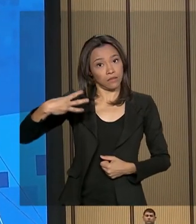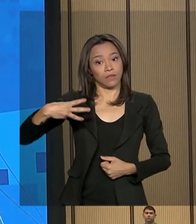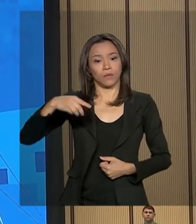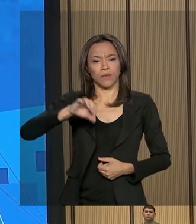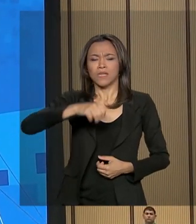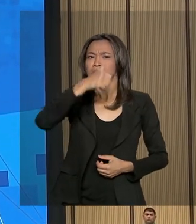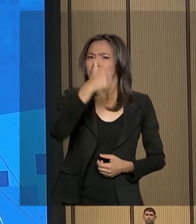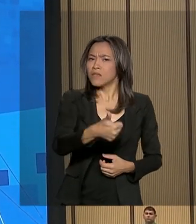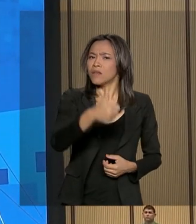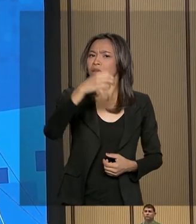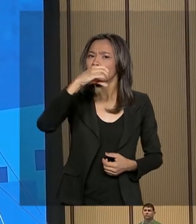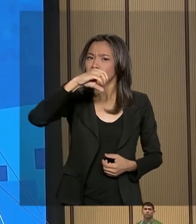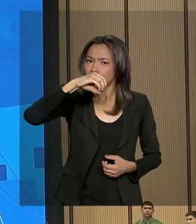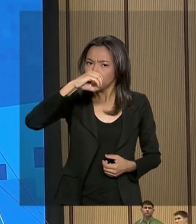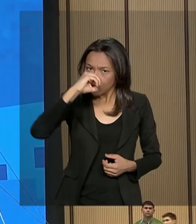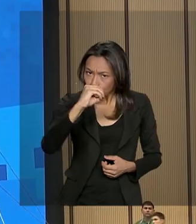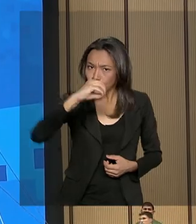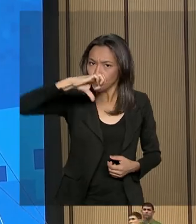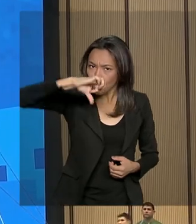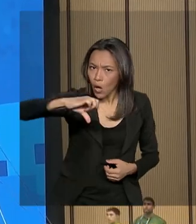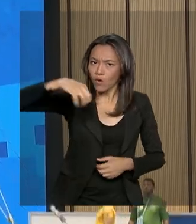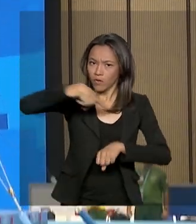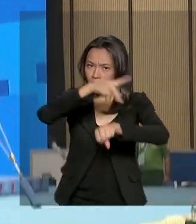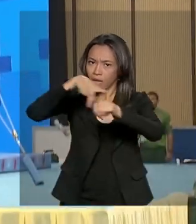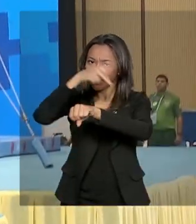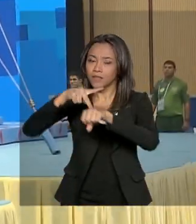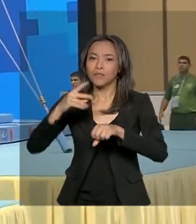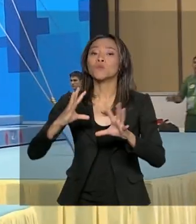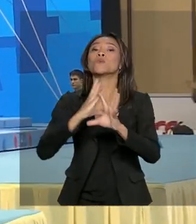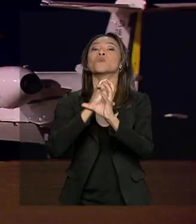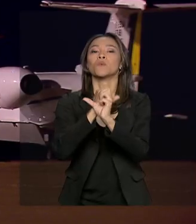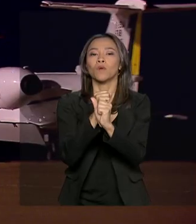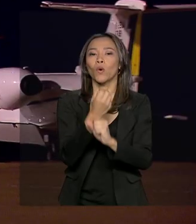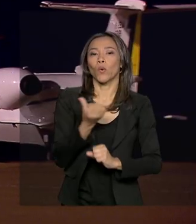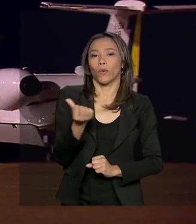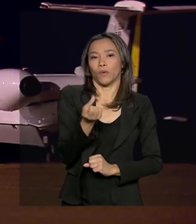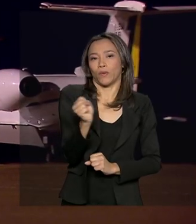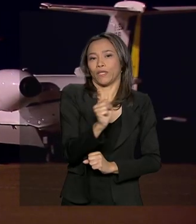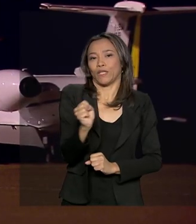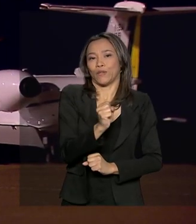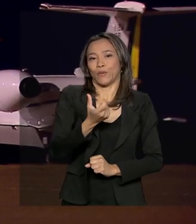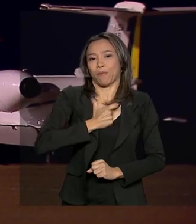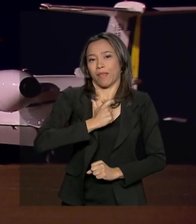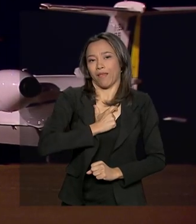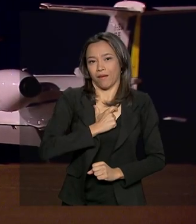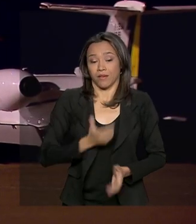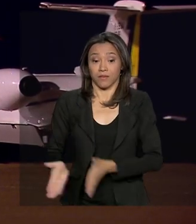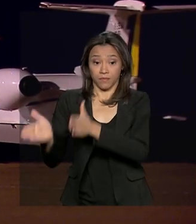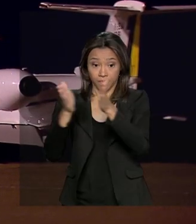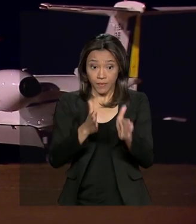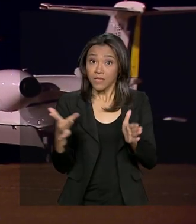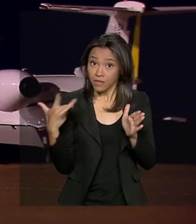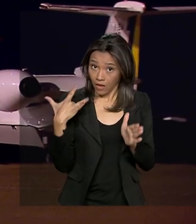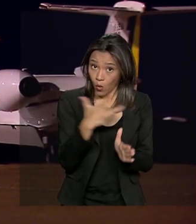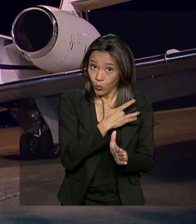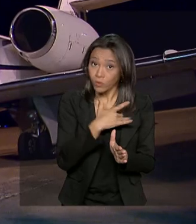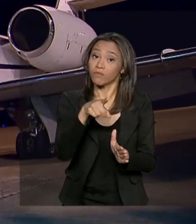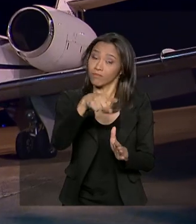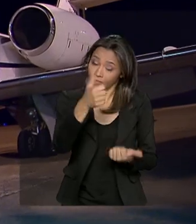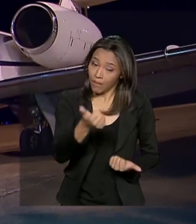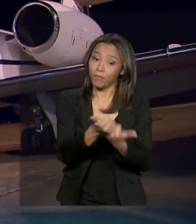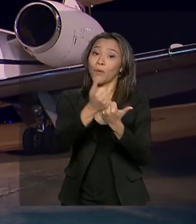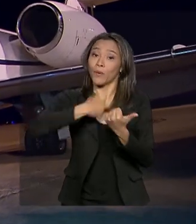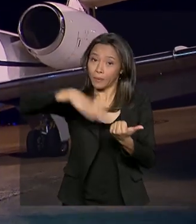109 países, com 88 medalhas. E se o assunto é saúde, também tem militar na área.